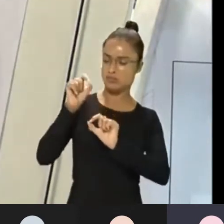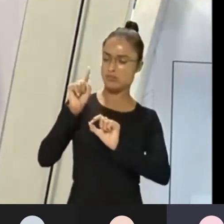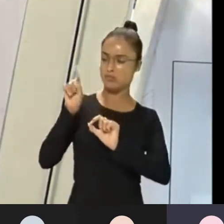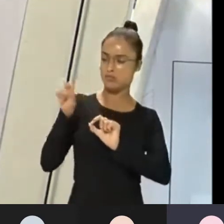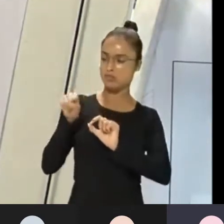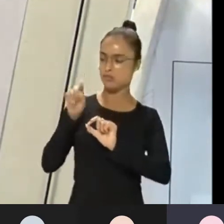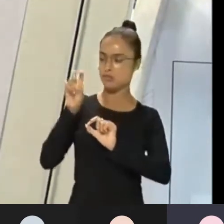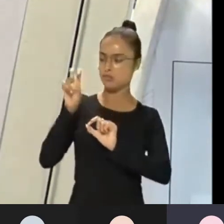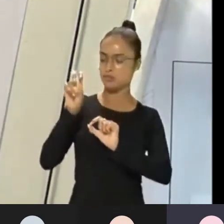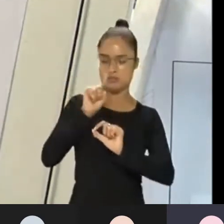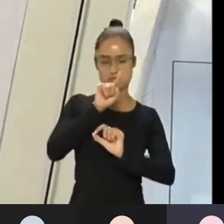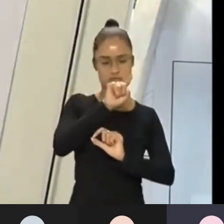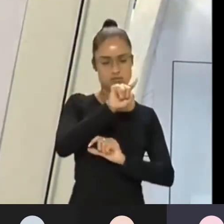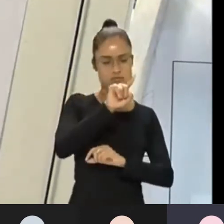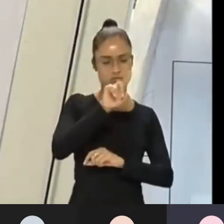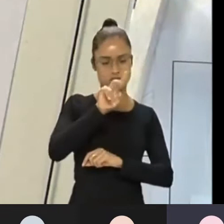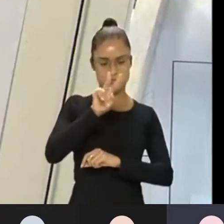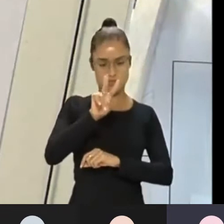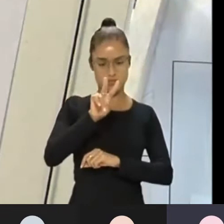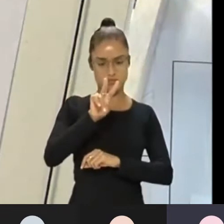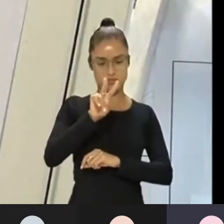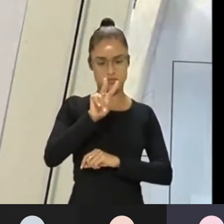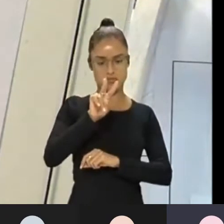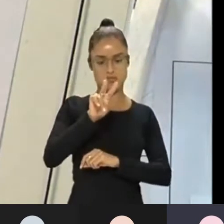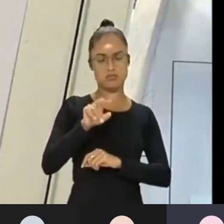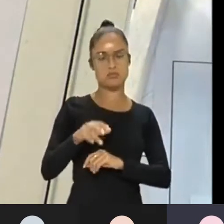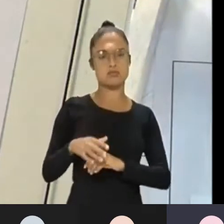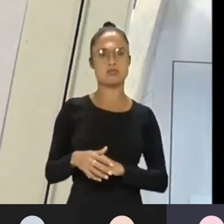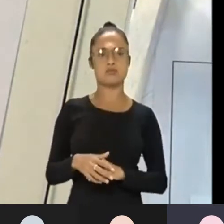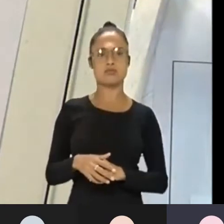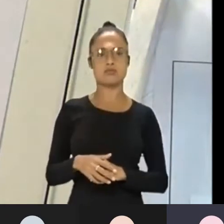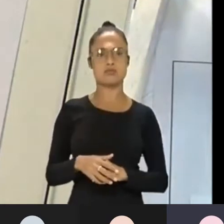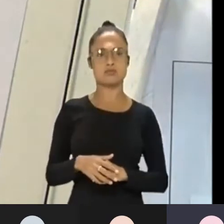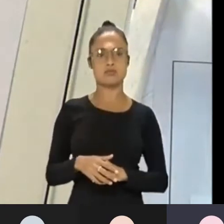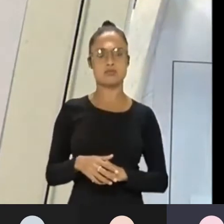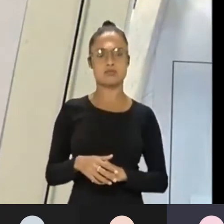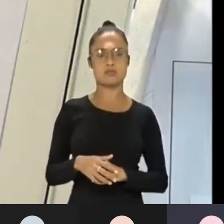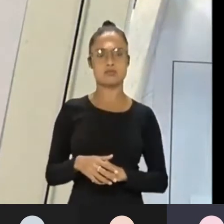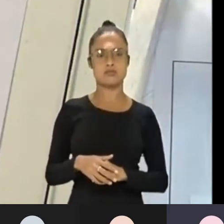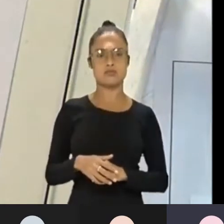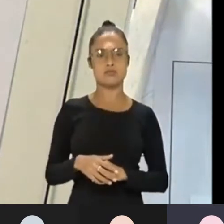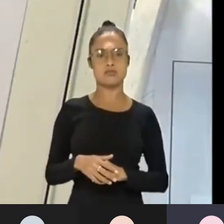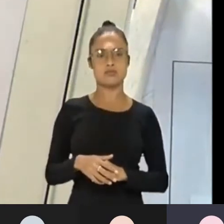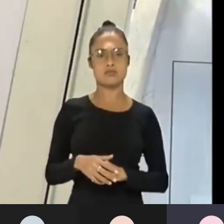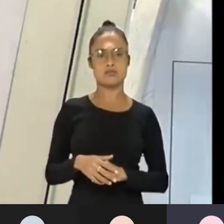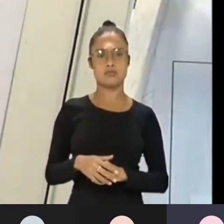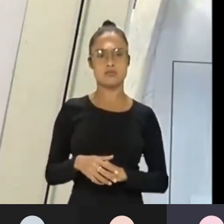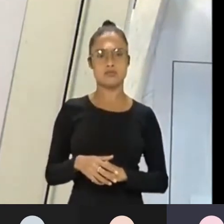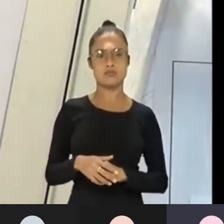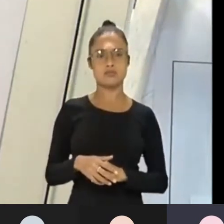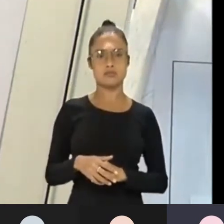eu tenho 1,2. O detalhe, então, vou marcar 1,2.